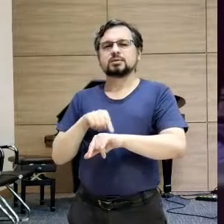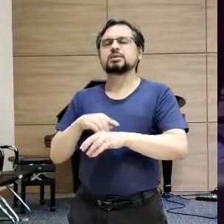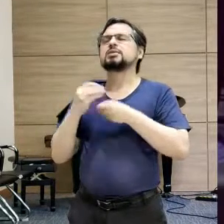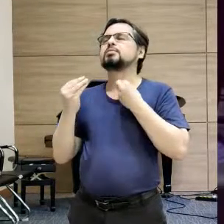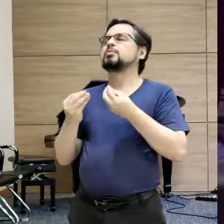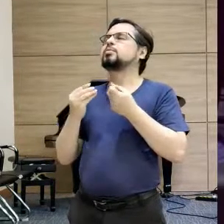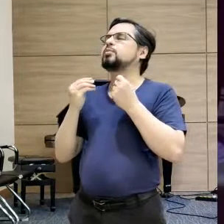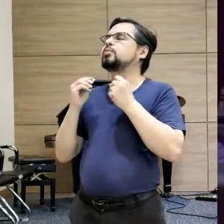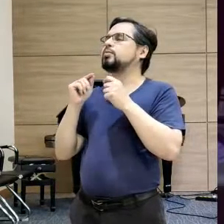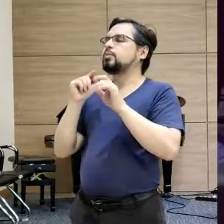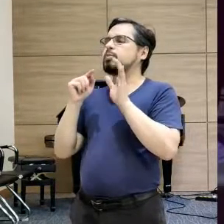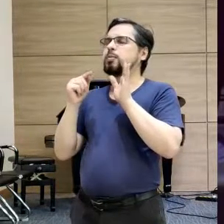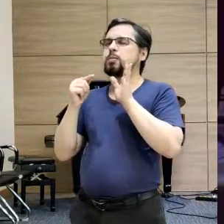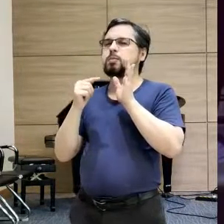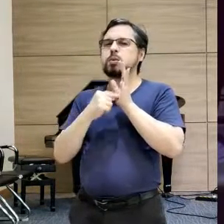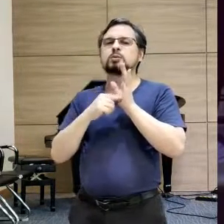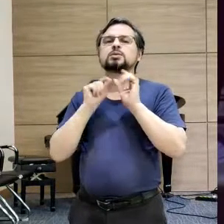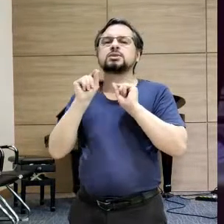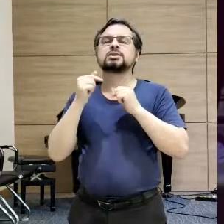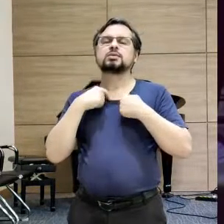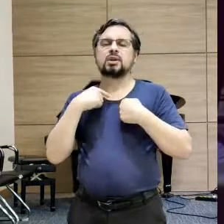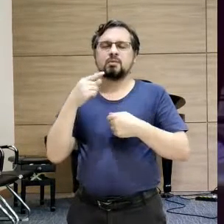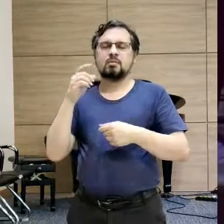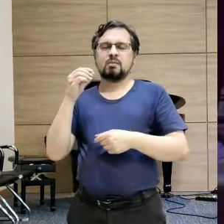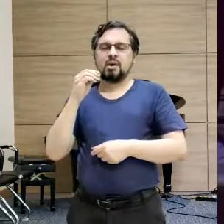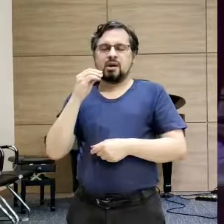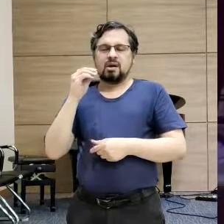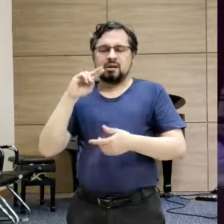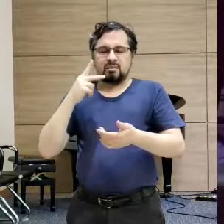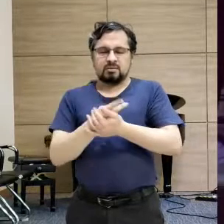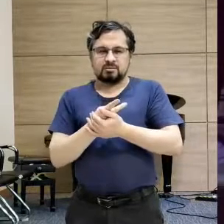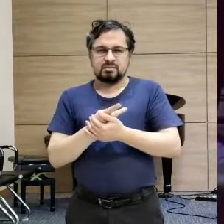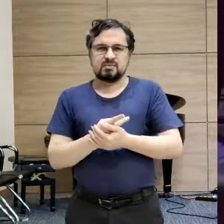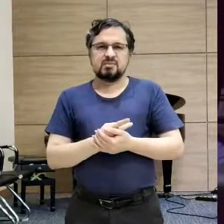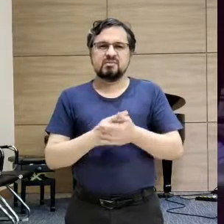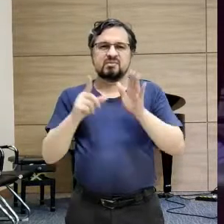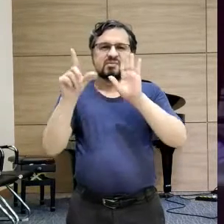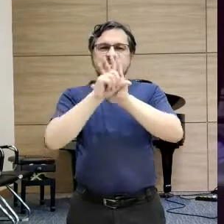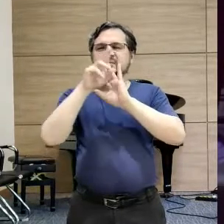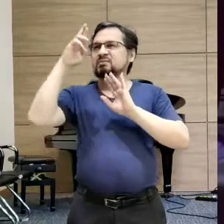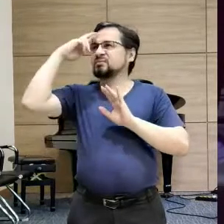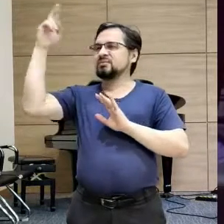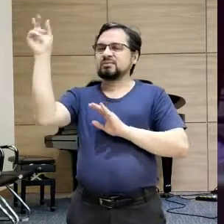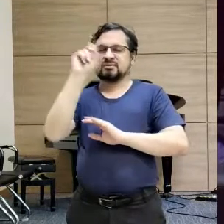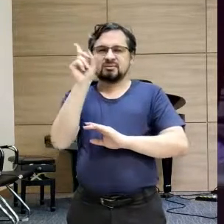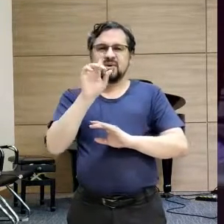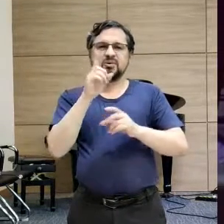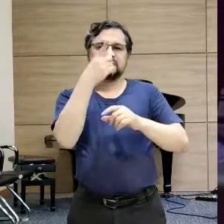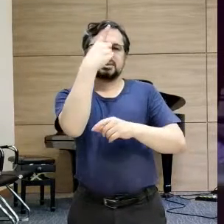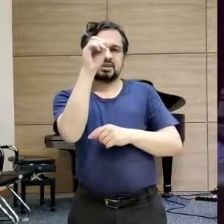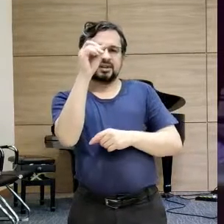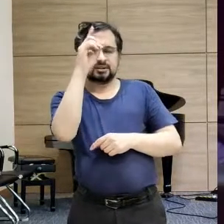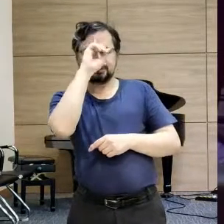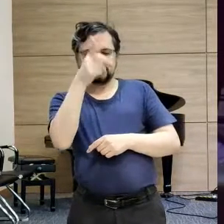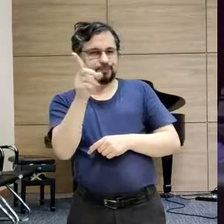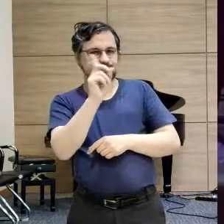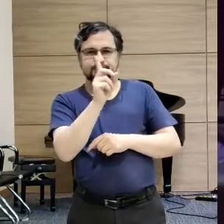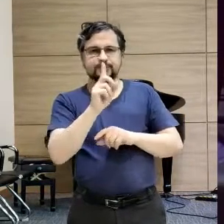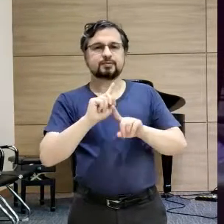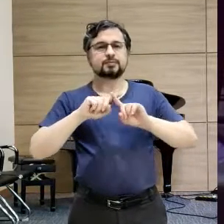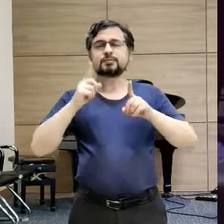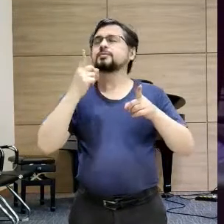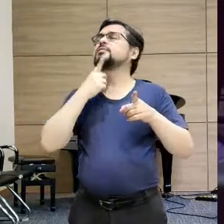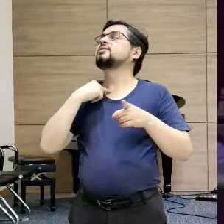eu tenho transgredido a lei do Senhor? E a lei do Senhor aqui não é apenas os 10 mandamentos, mas é a vontade explícita dele, ou explicitada